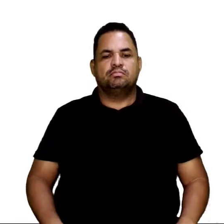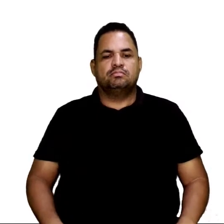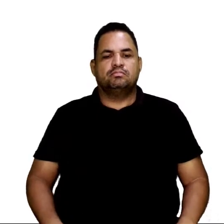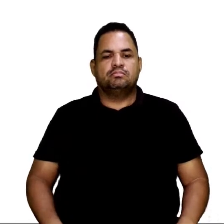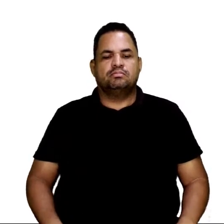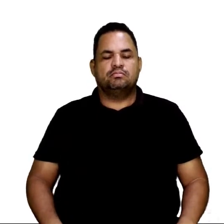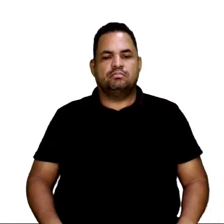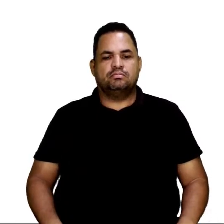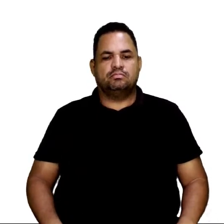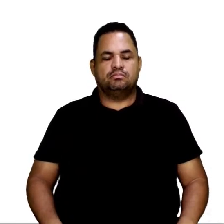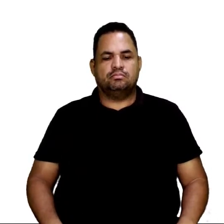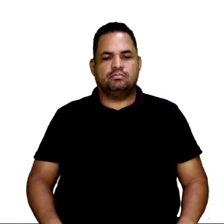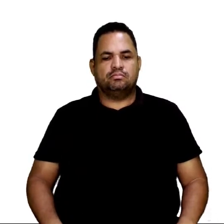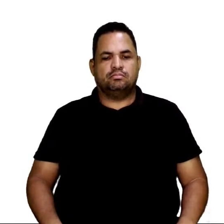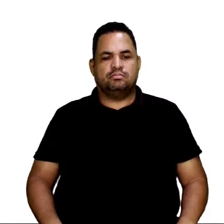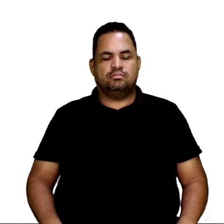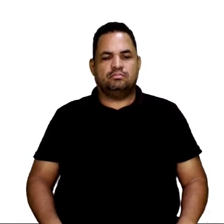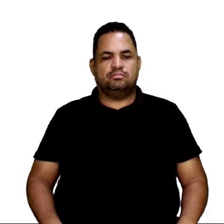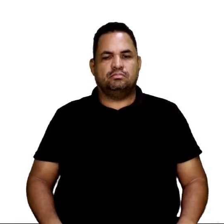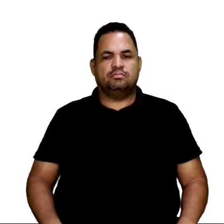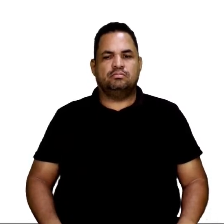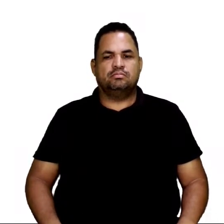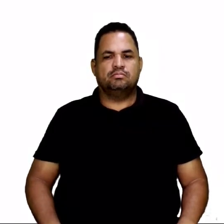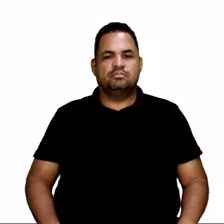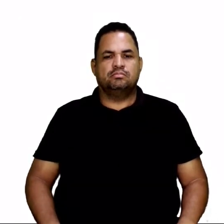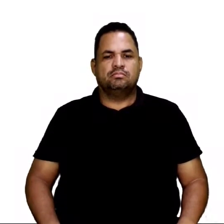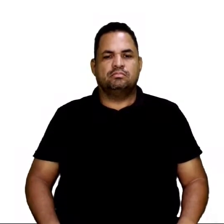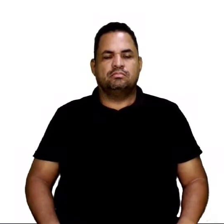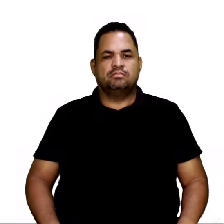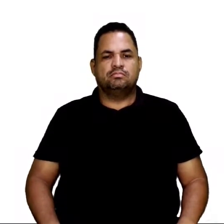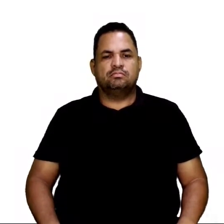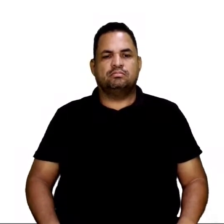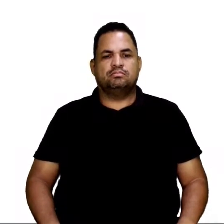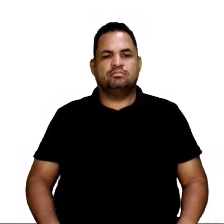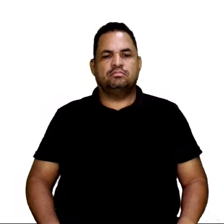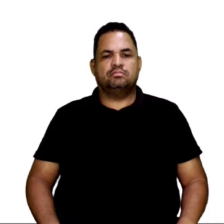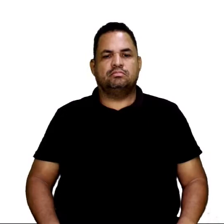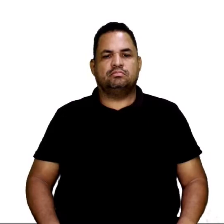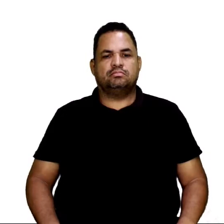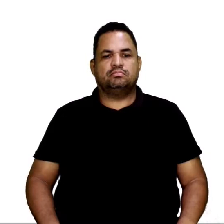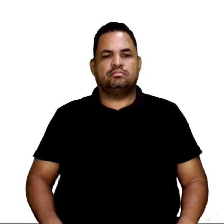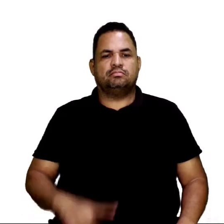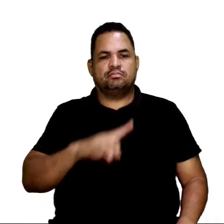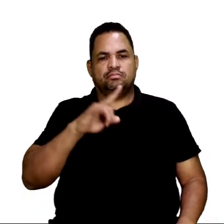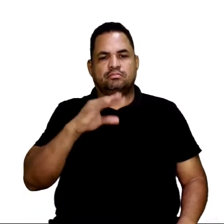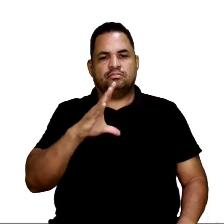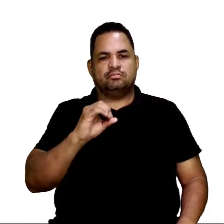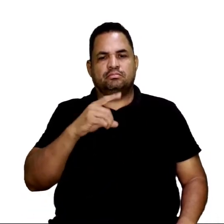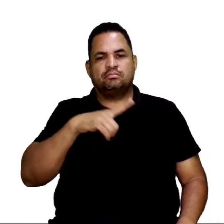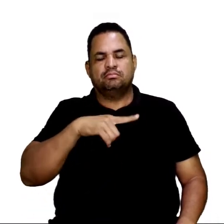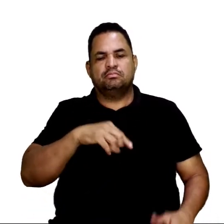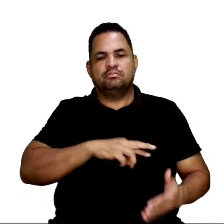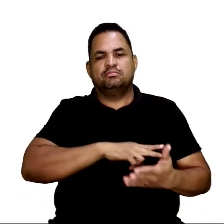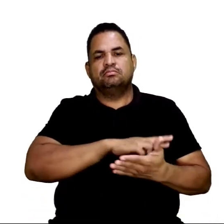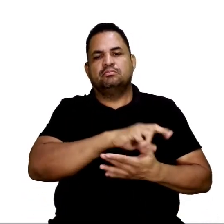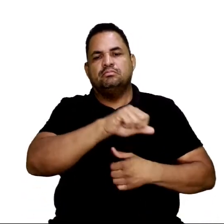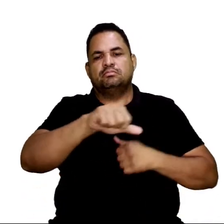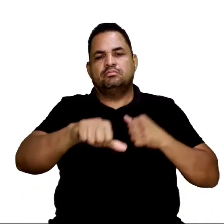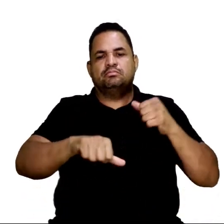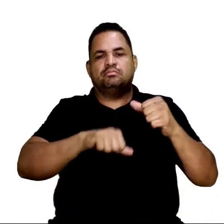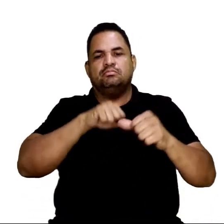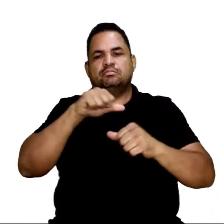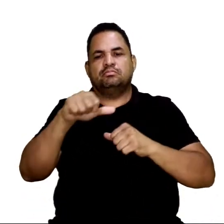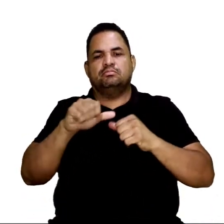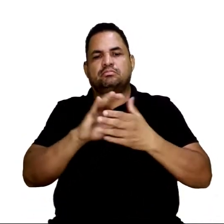é um ovócito, tá? Vamos seguindo. O zigoto sofre várias mitoses,